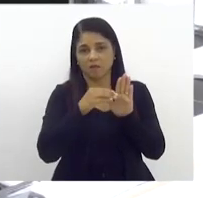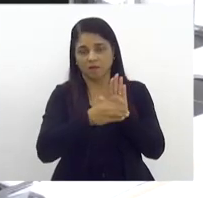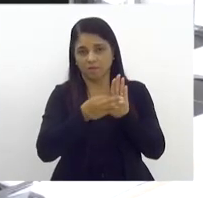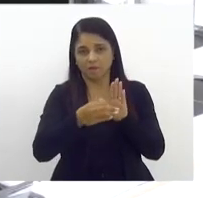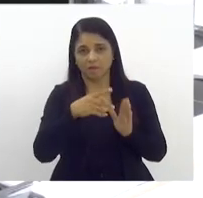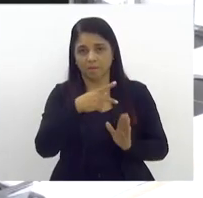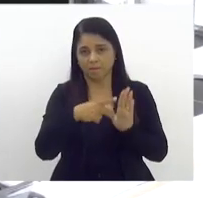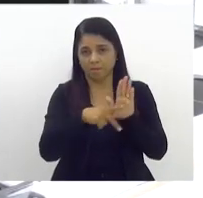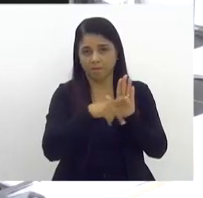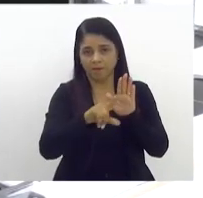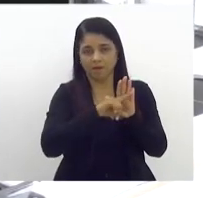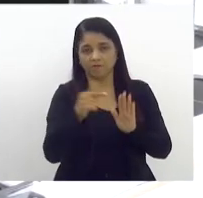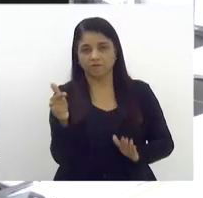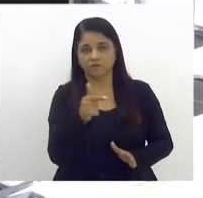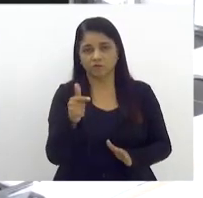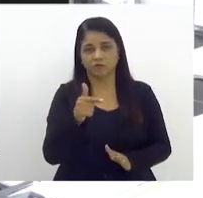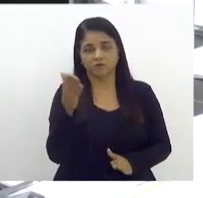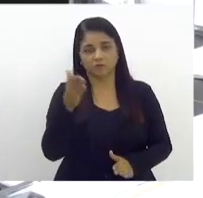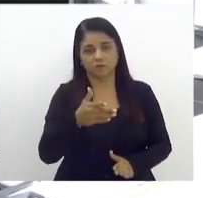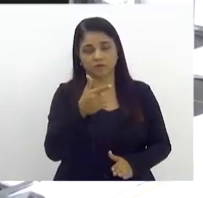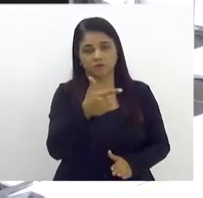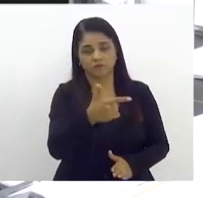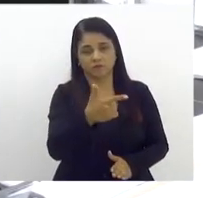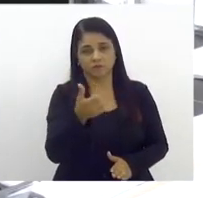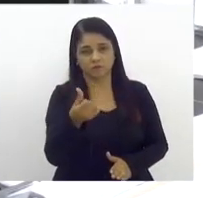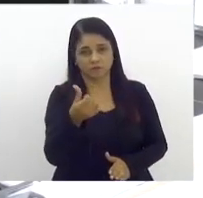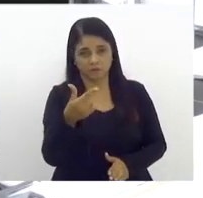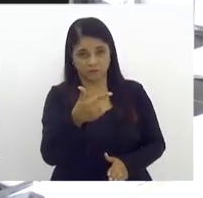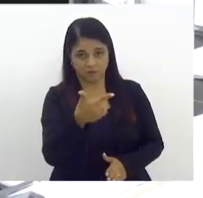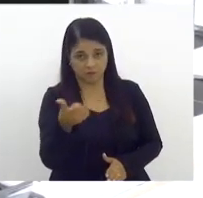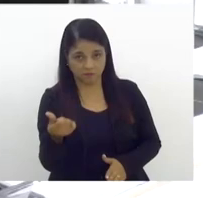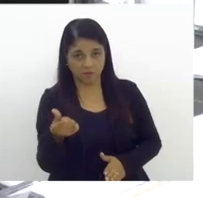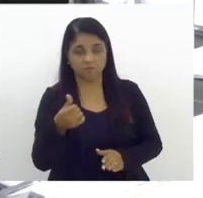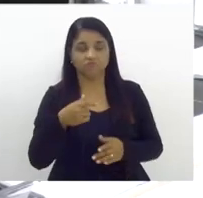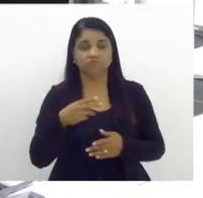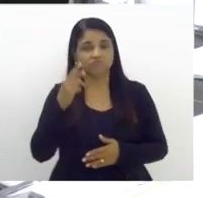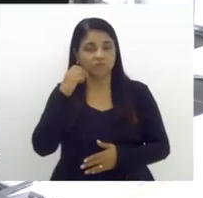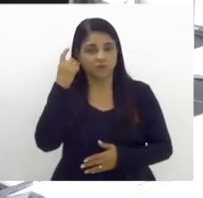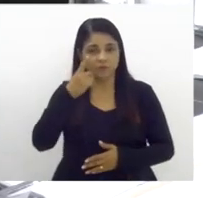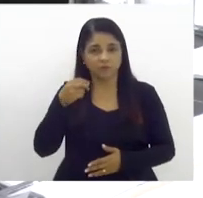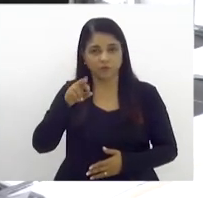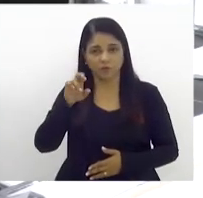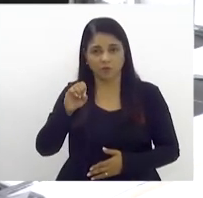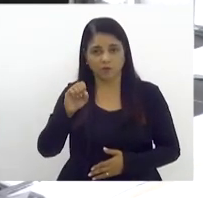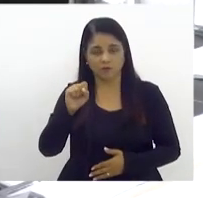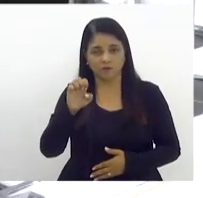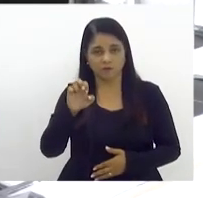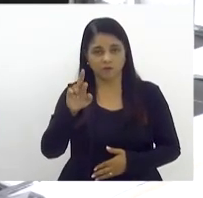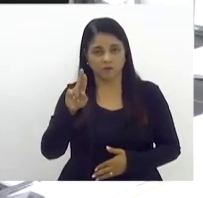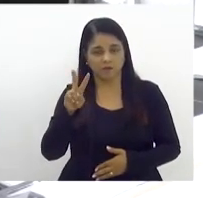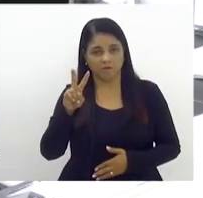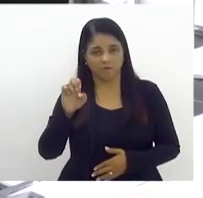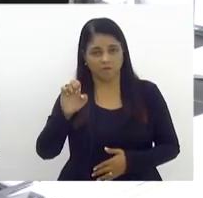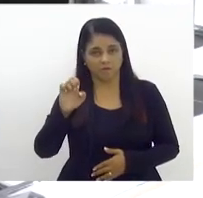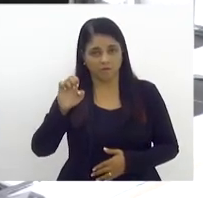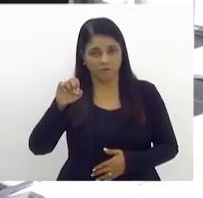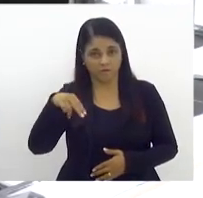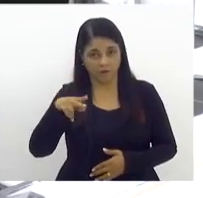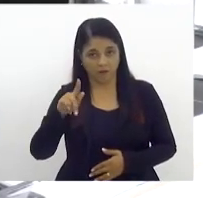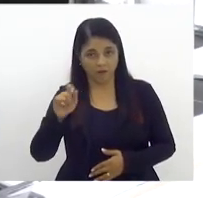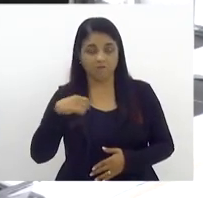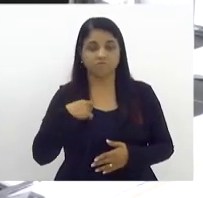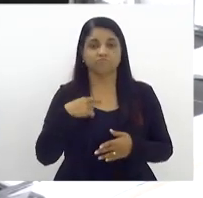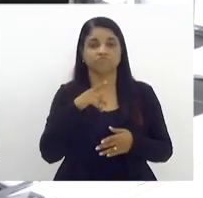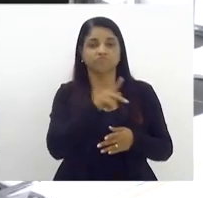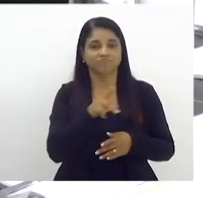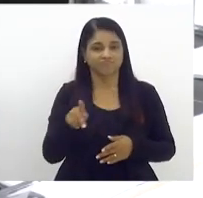PL 2283 de 16, de autoria do deputado Rosenberg Reis, que obriga os estabelecimentos públicos e privados do Estado do Rio de Janeiro a inserir